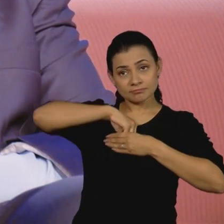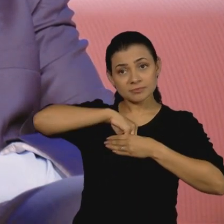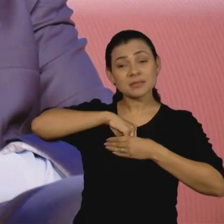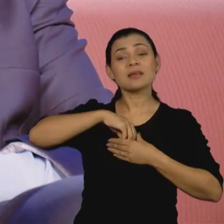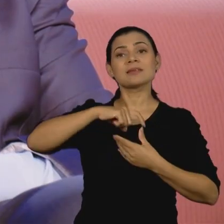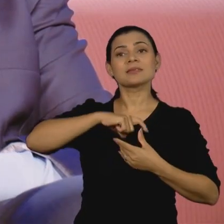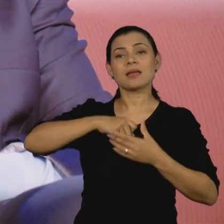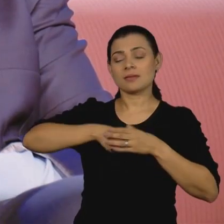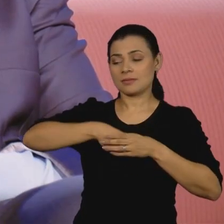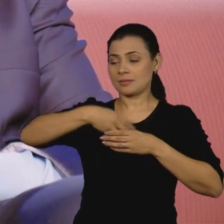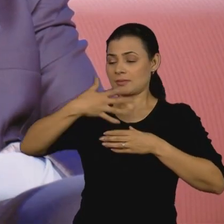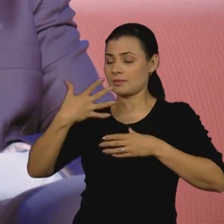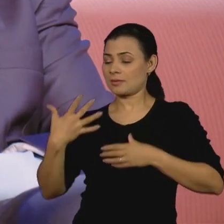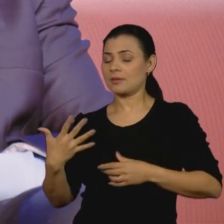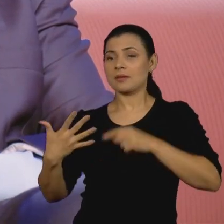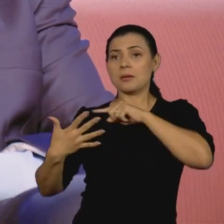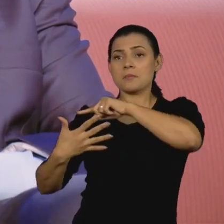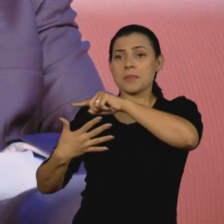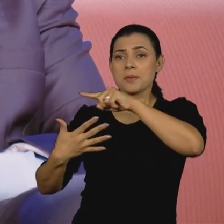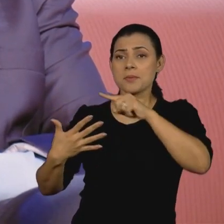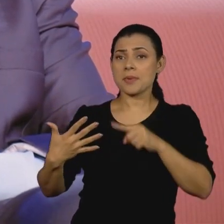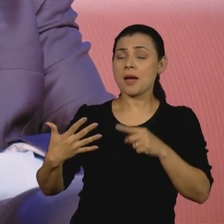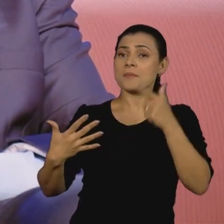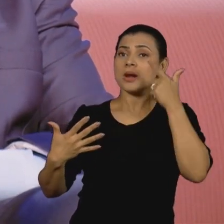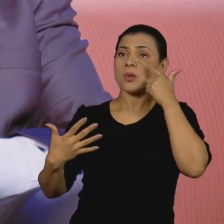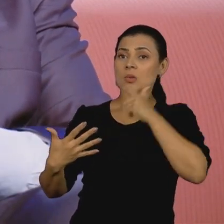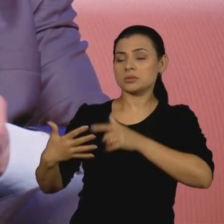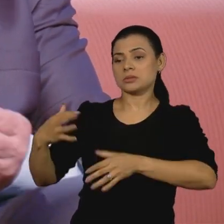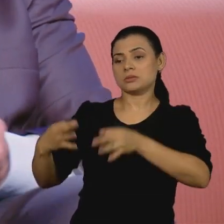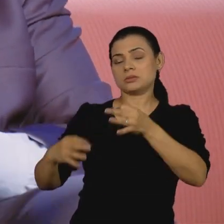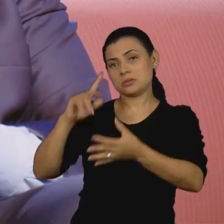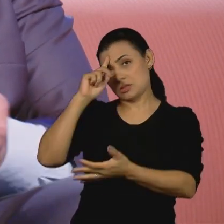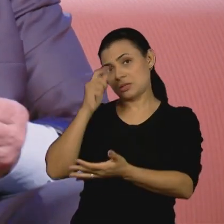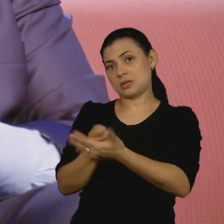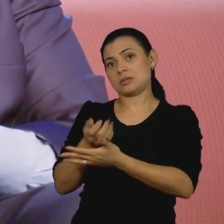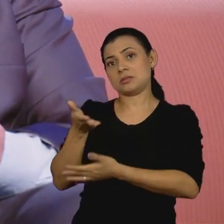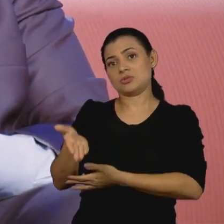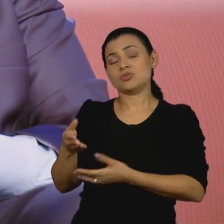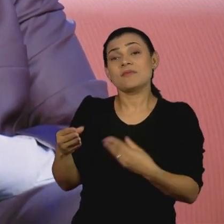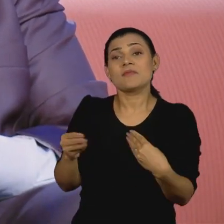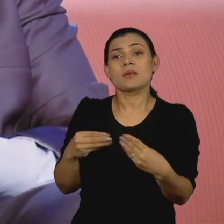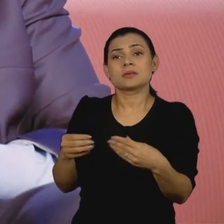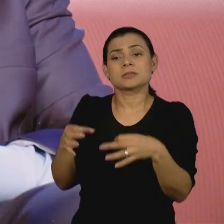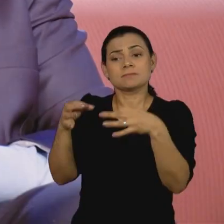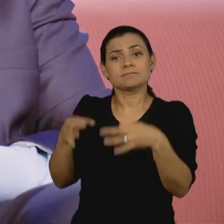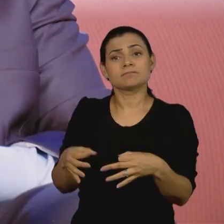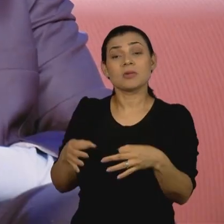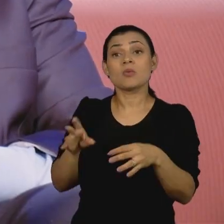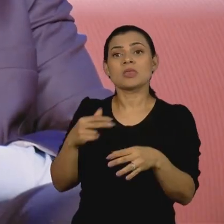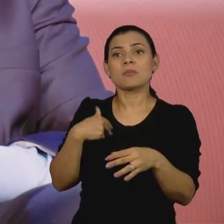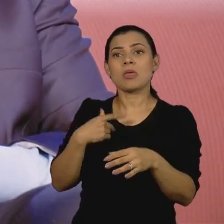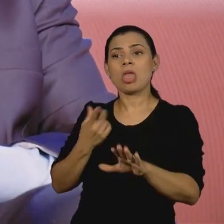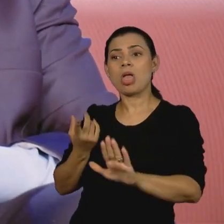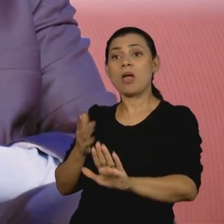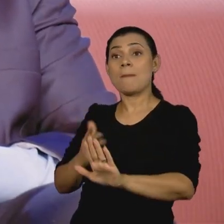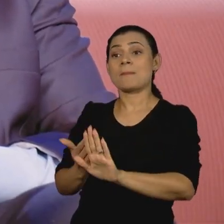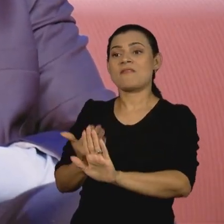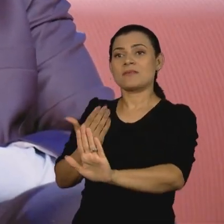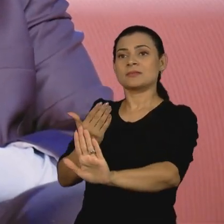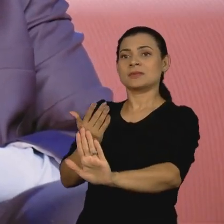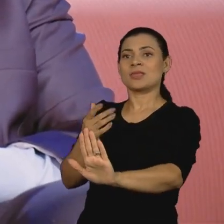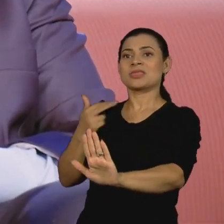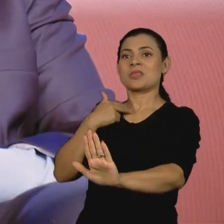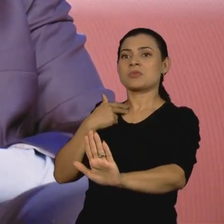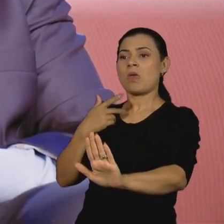que fazem com que ele possa julgar uma questão de maneira equidistante, né? Para isso ele é treinado, para